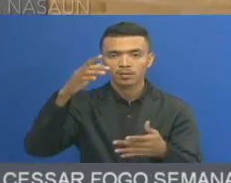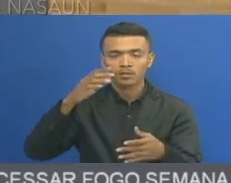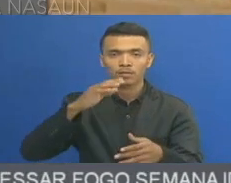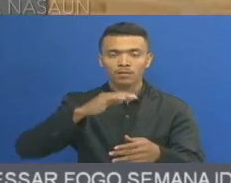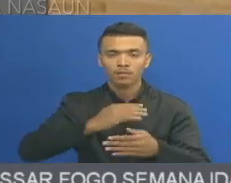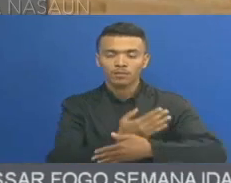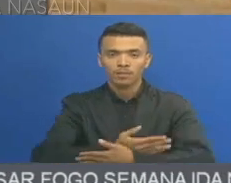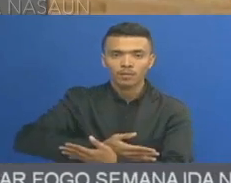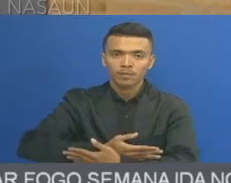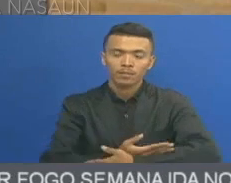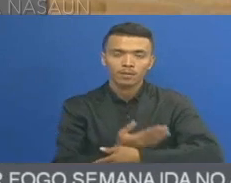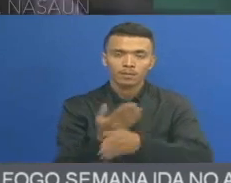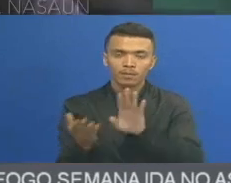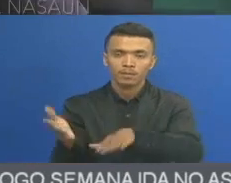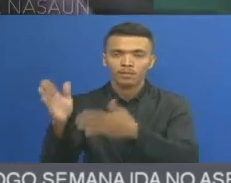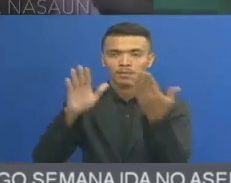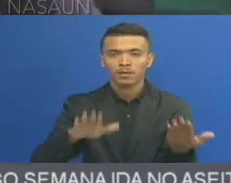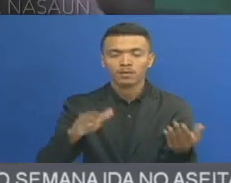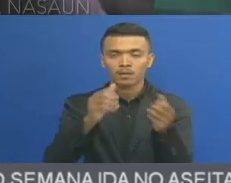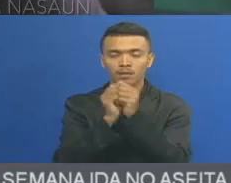mate a muto que nem rito.